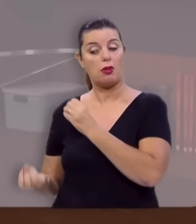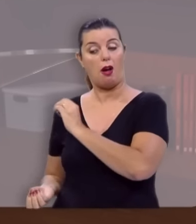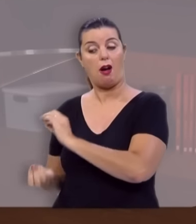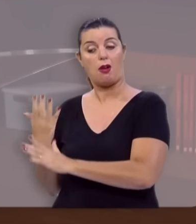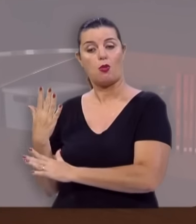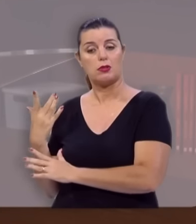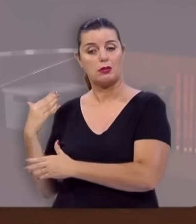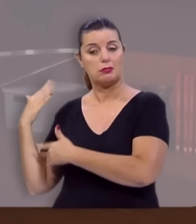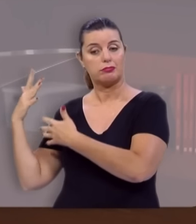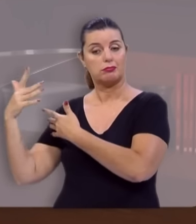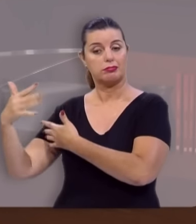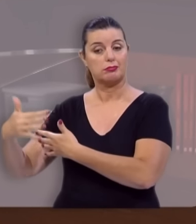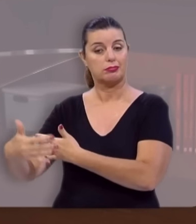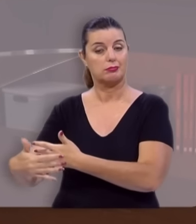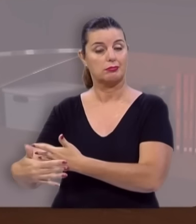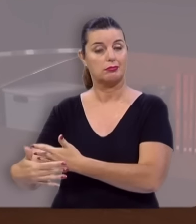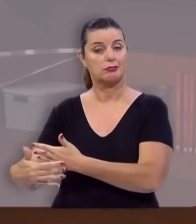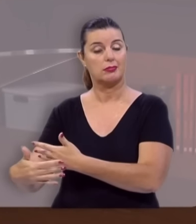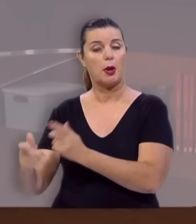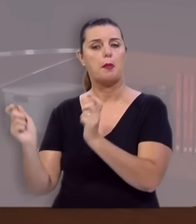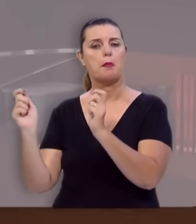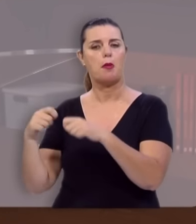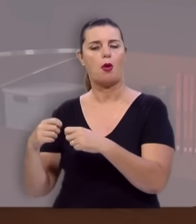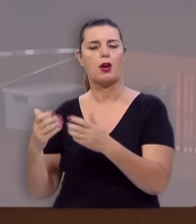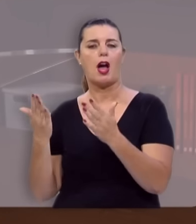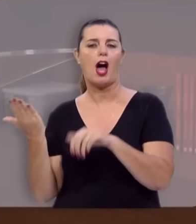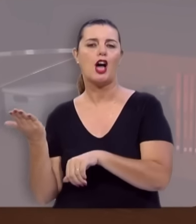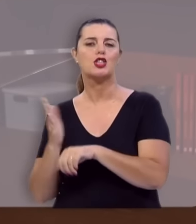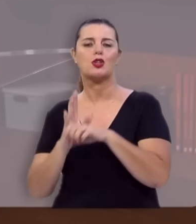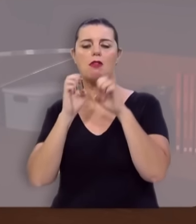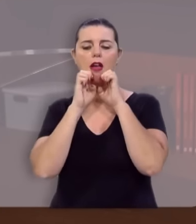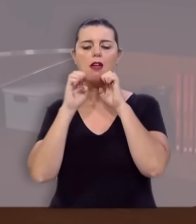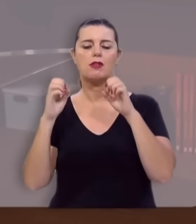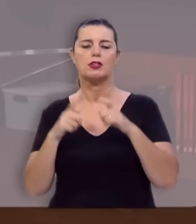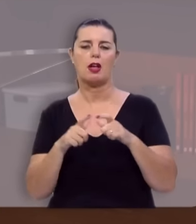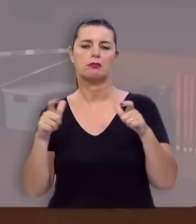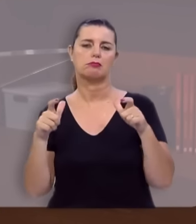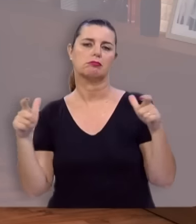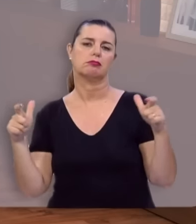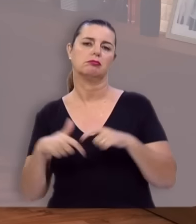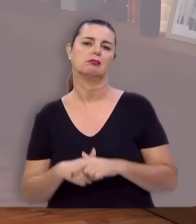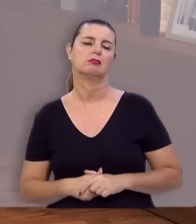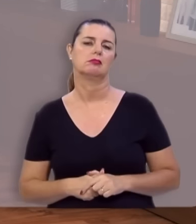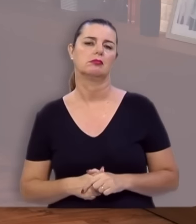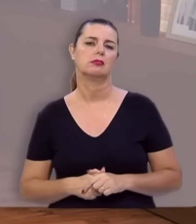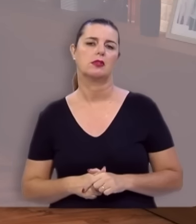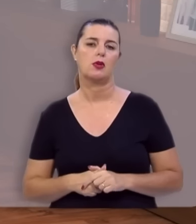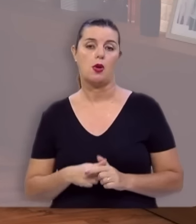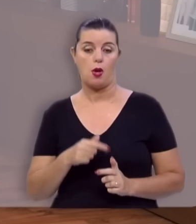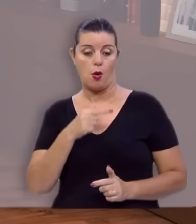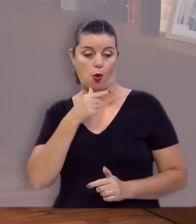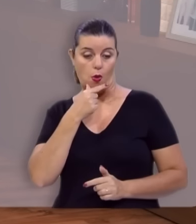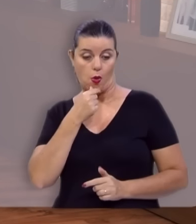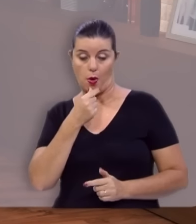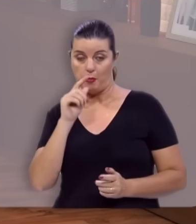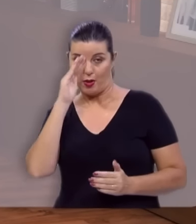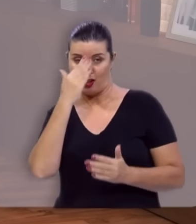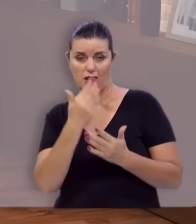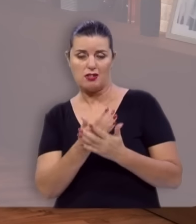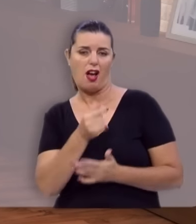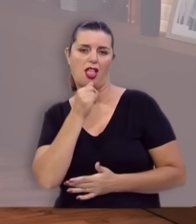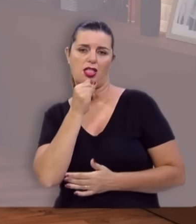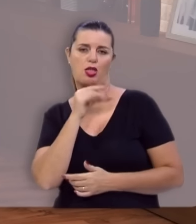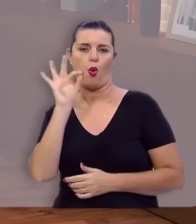aconteceram têm antes contribuído para o progresso do Evangelho. Esse homem não crê em acaso, ele não crê